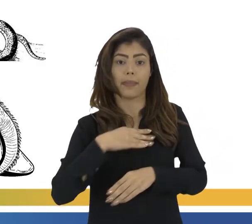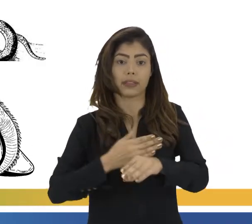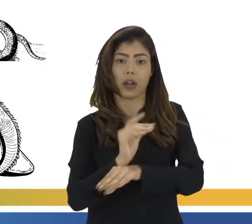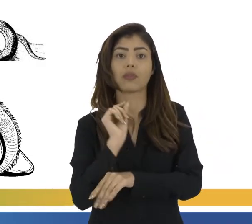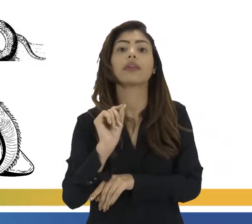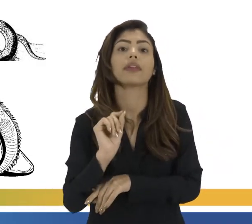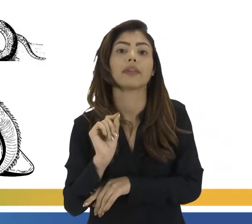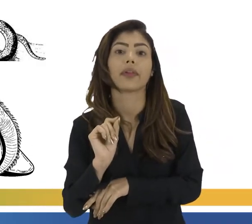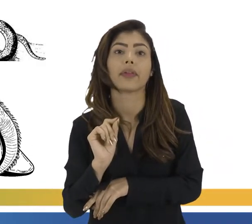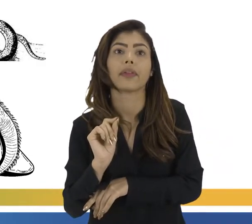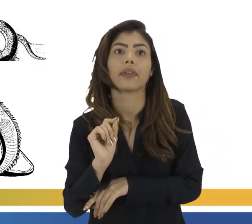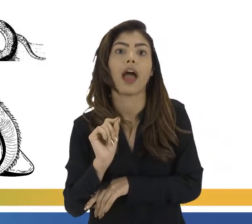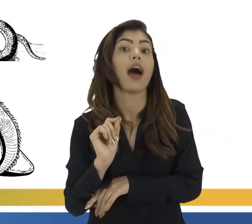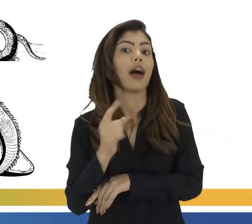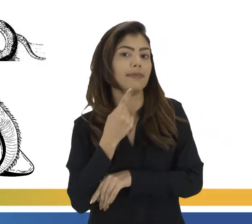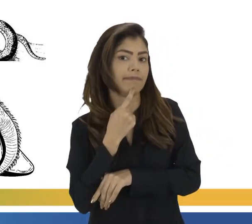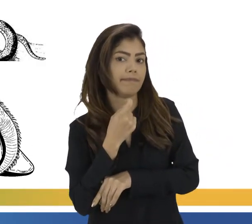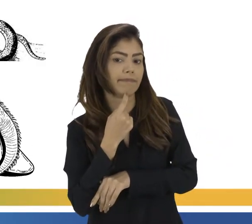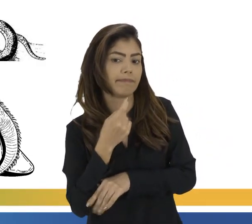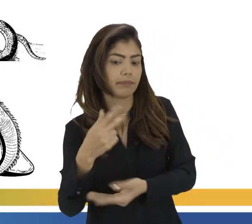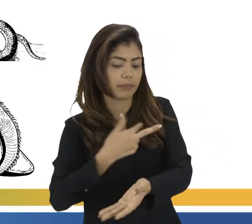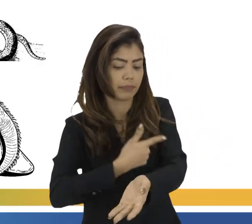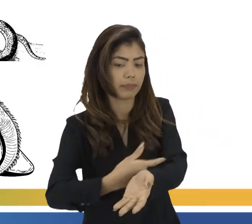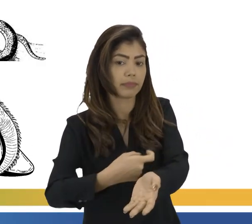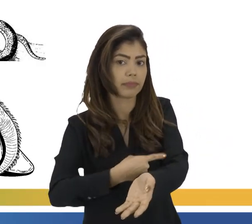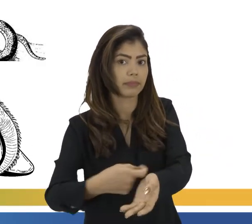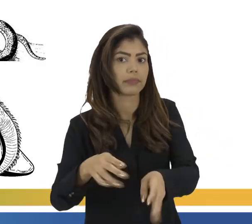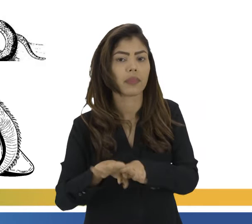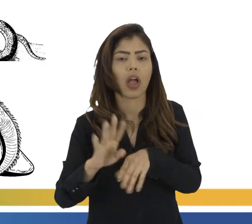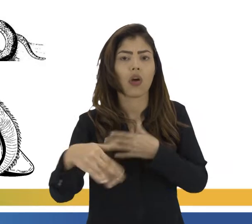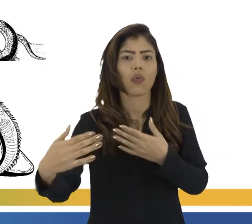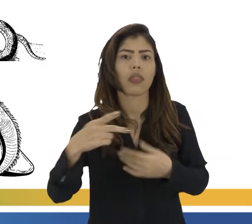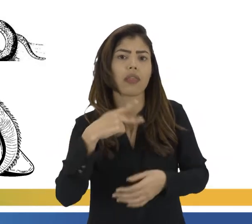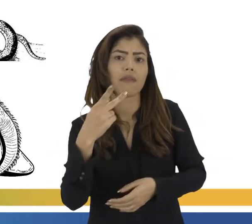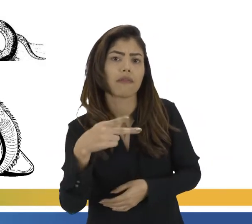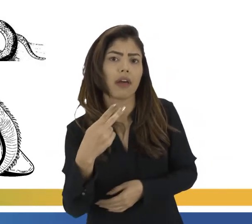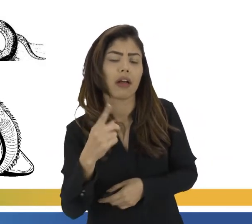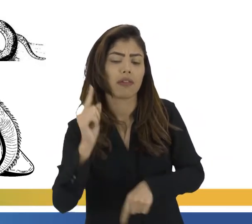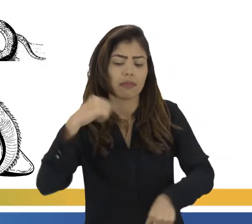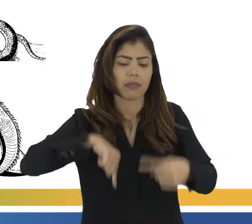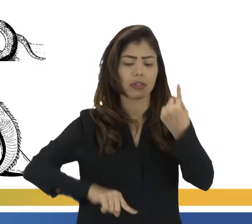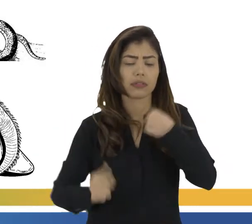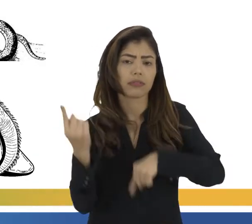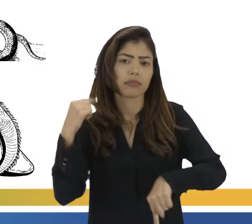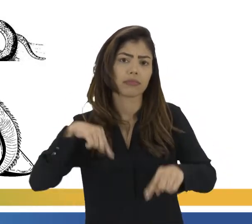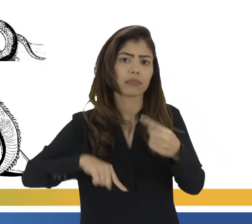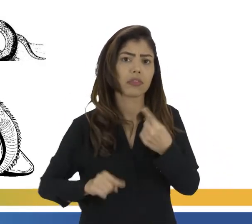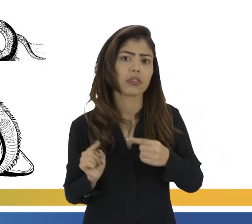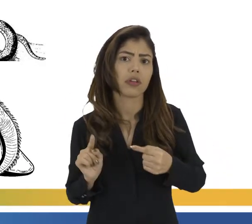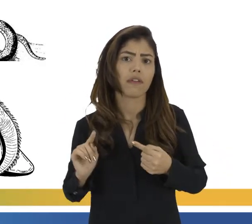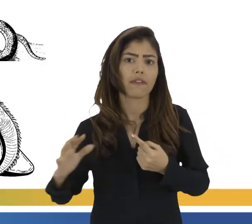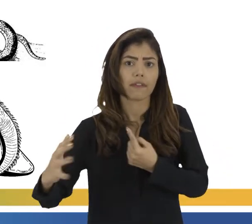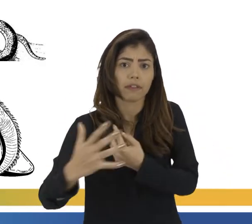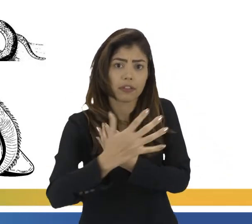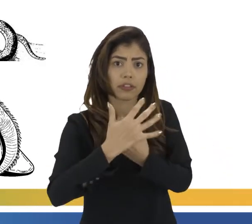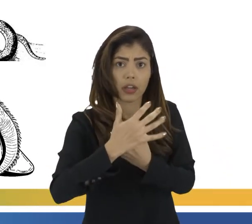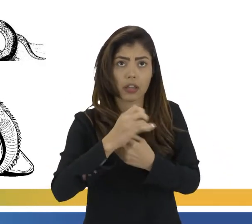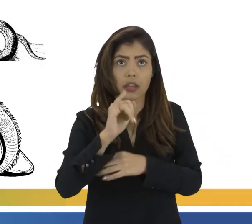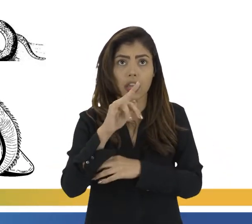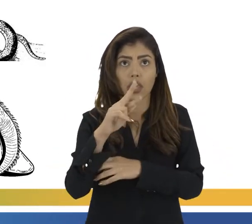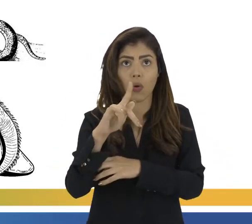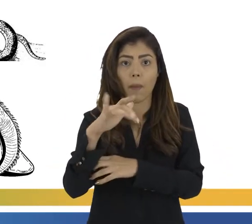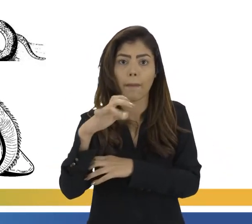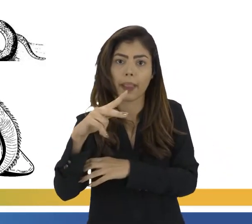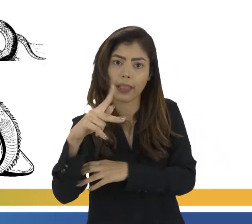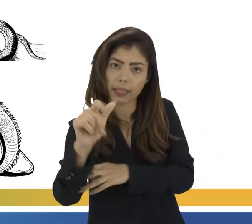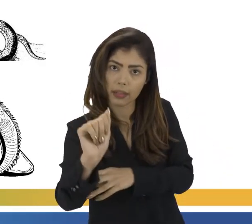quê? O sangue, certo? Quando eu falo uma circulação fechada e incompleta,